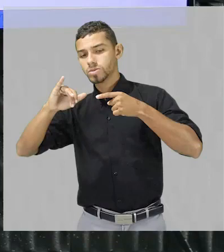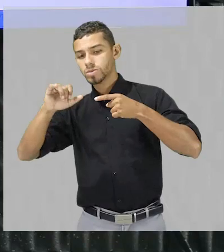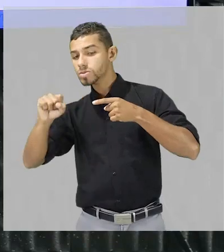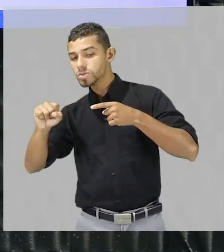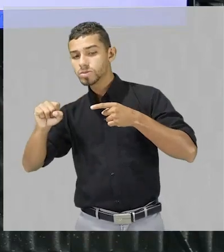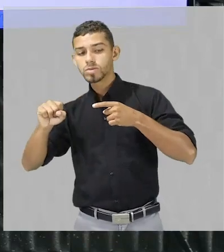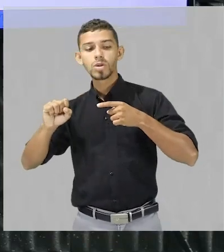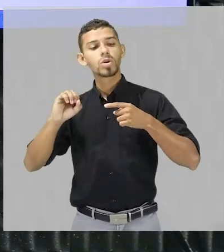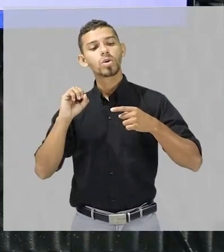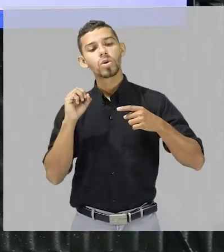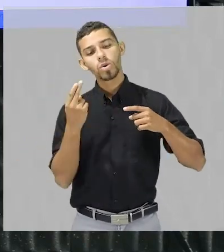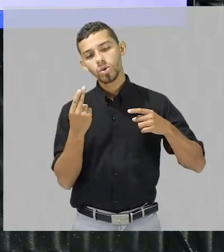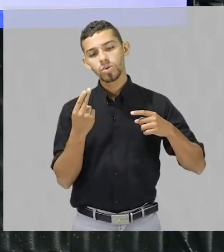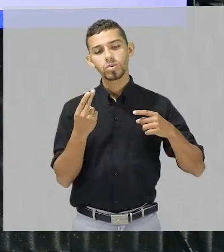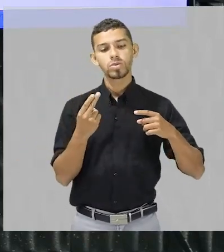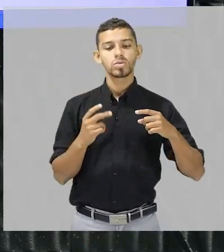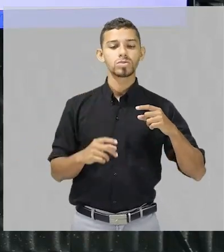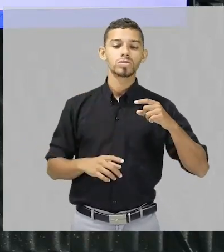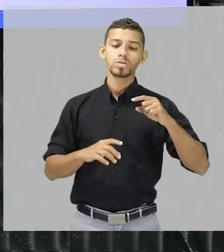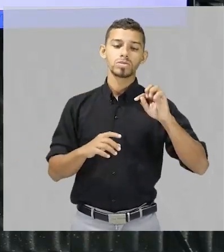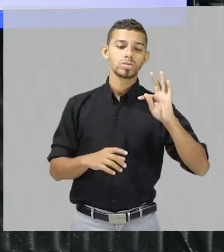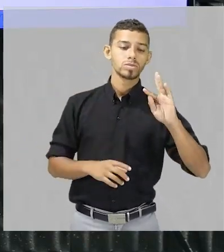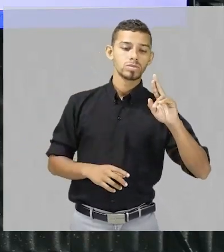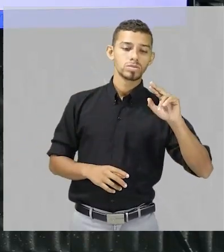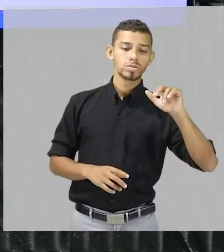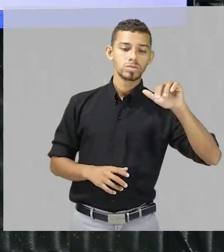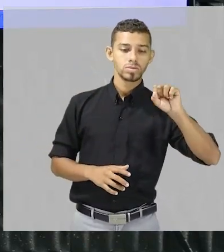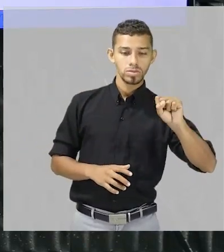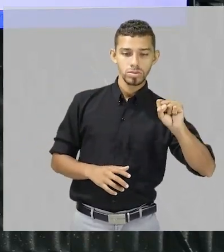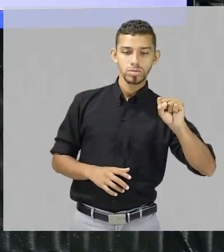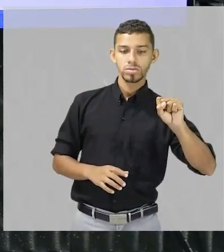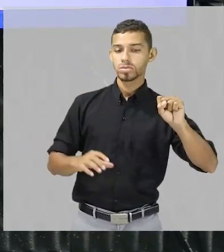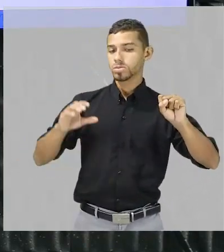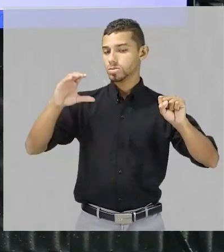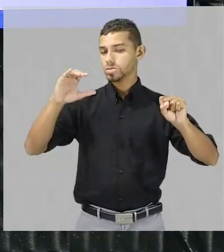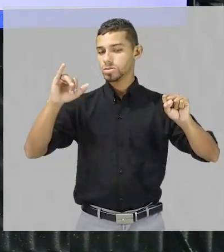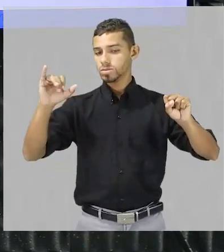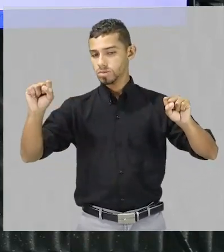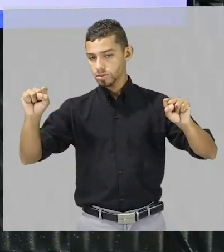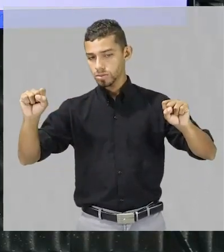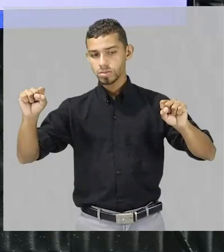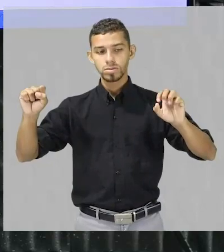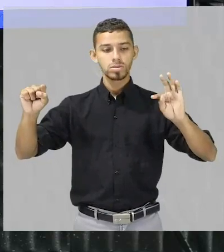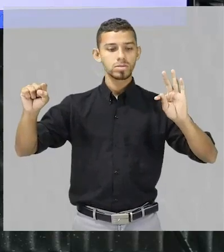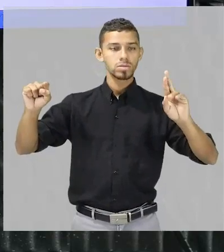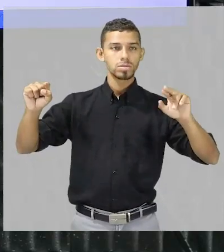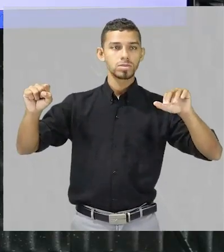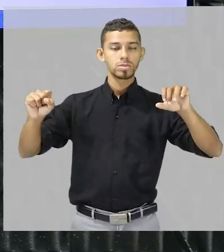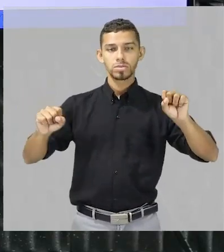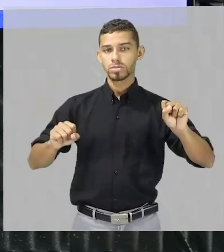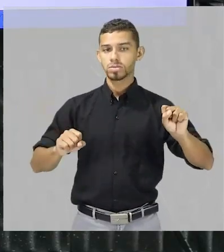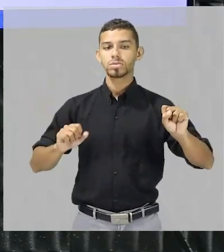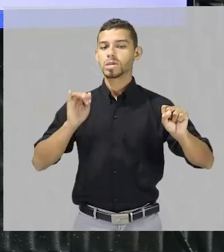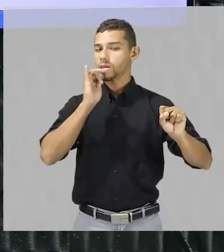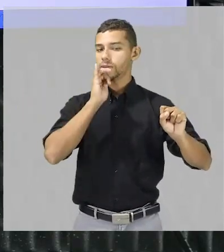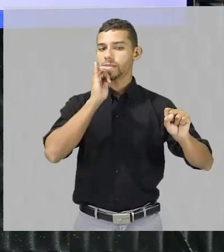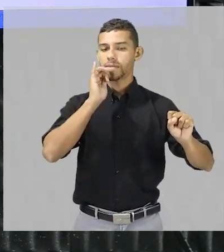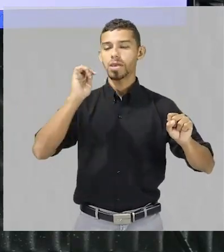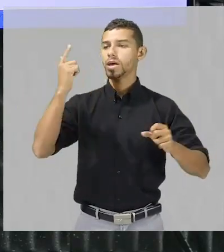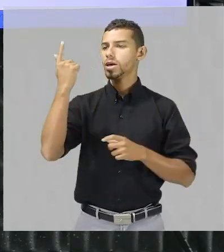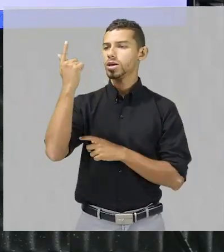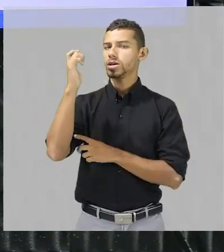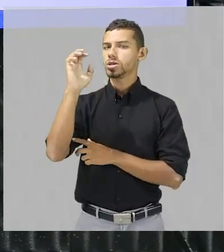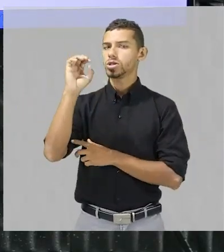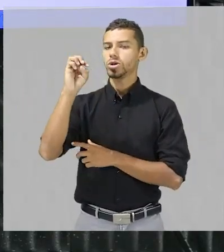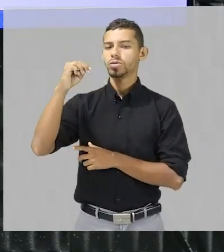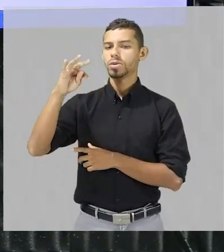ou configuração trans, tá certo? Cis e trans é o tipo de isomeria, né, a isomeria